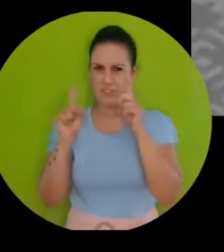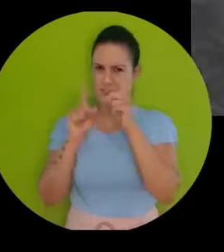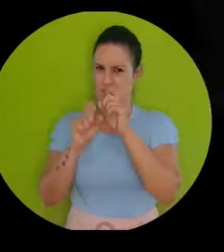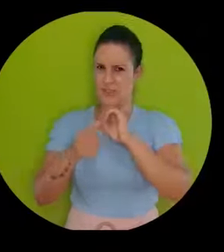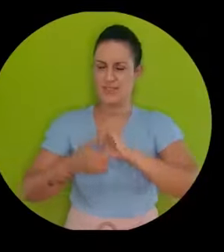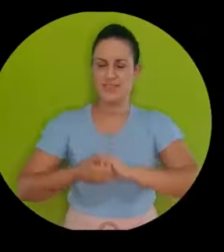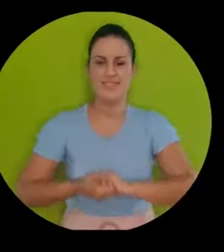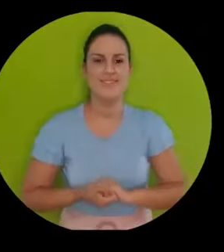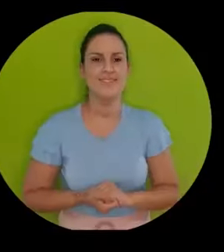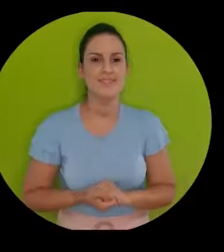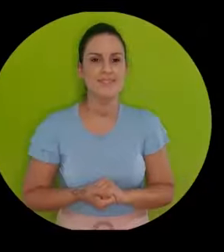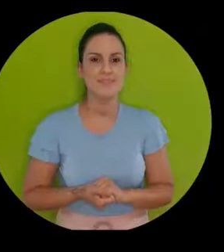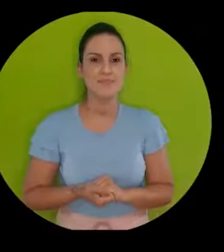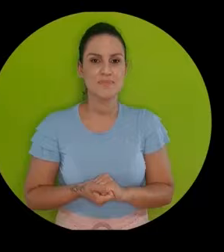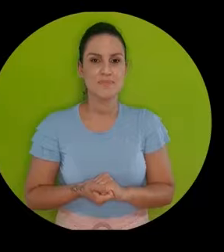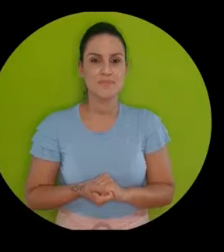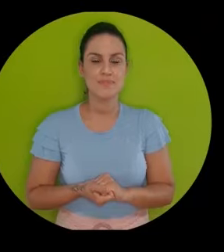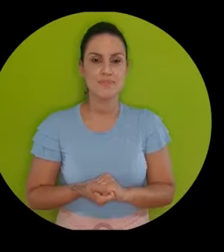uma aventura.